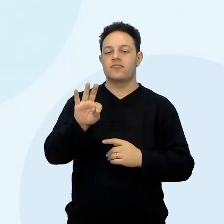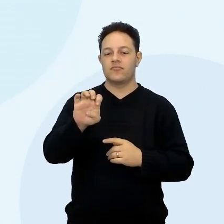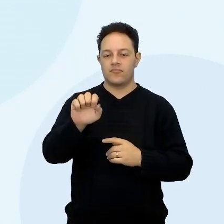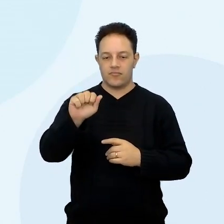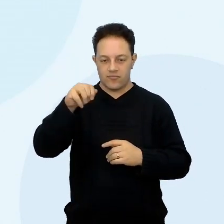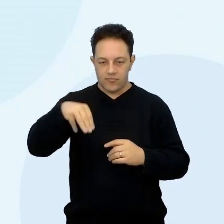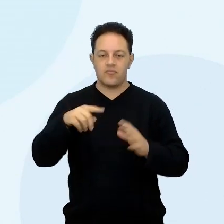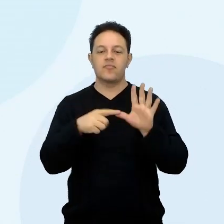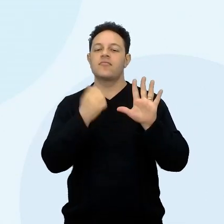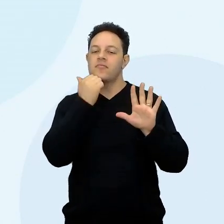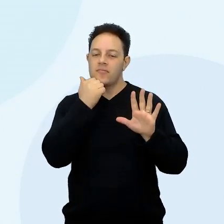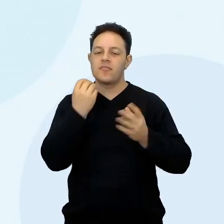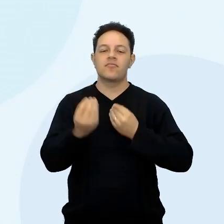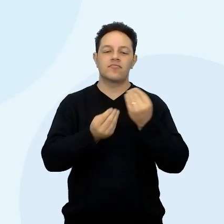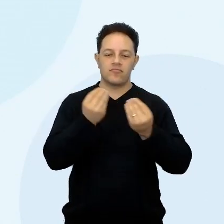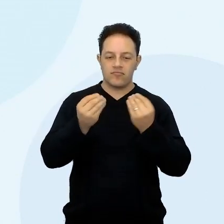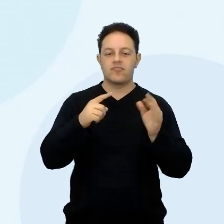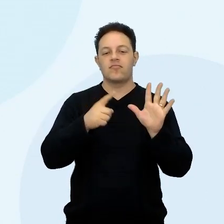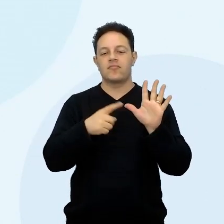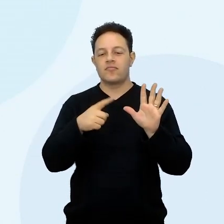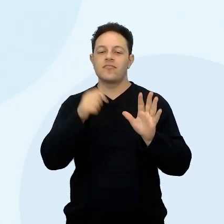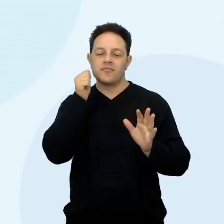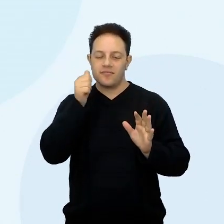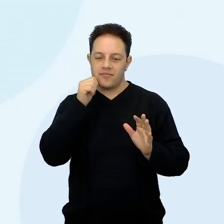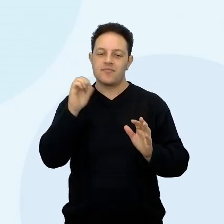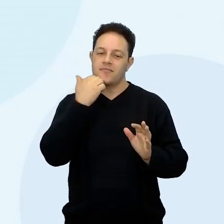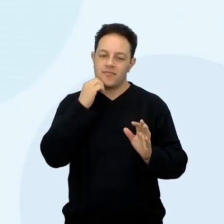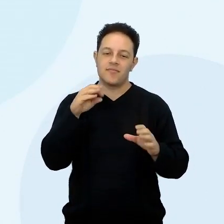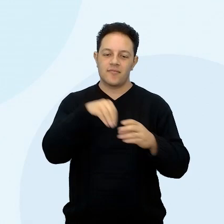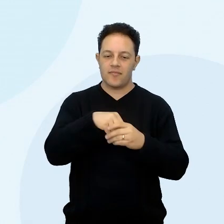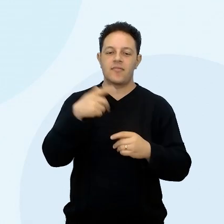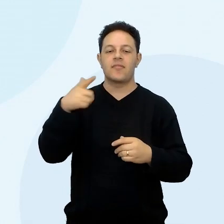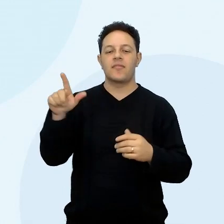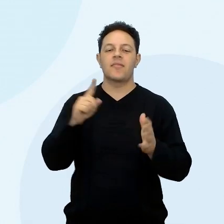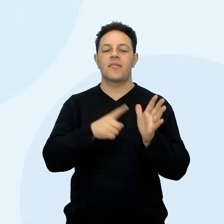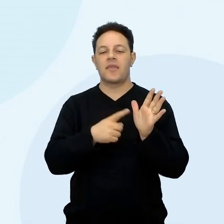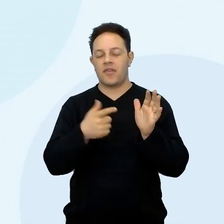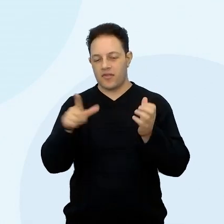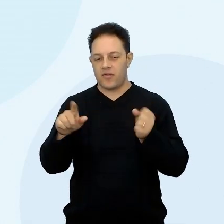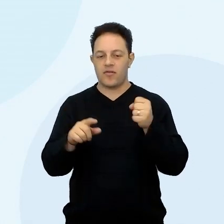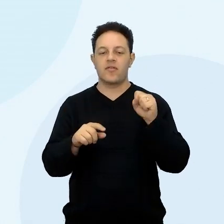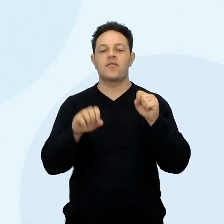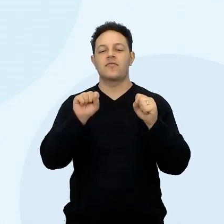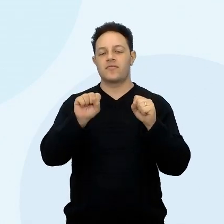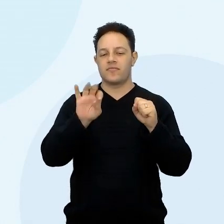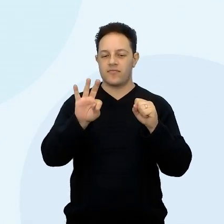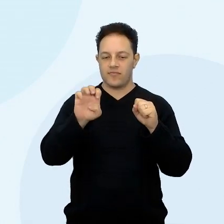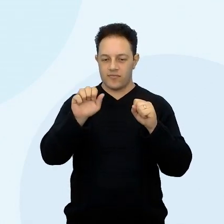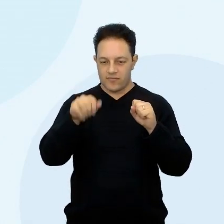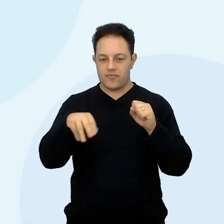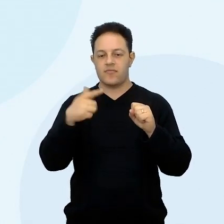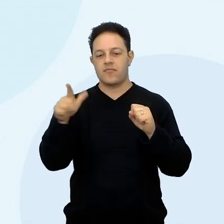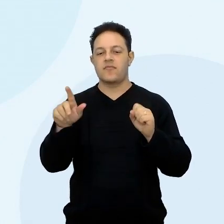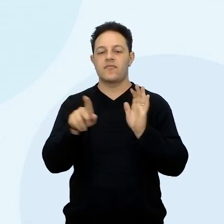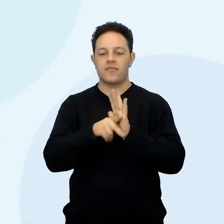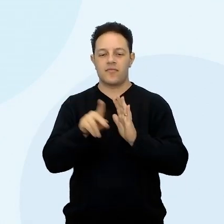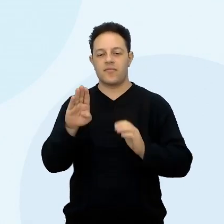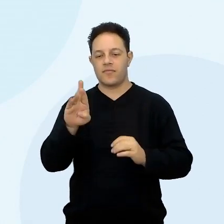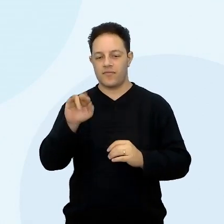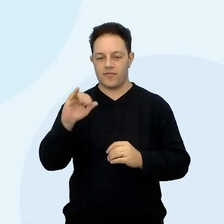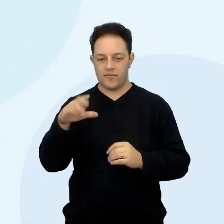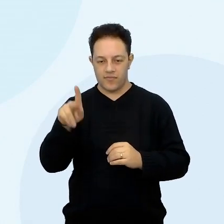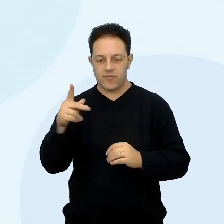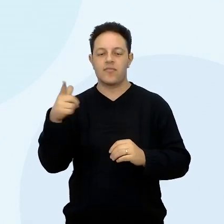na ciência, né, as mulheres na ciência, o STEAM no Brick by Brick, o STEAM no Hello Kids, falar um pouquinho do que pode acontecer